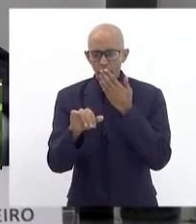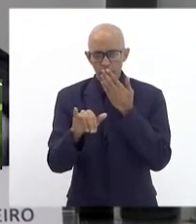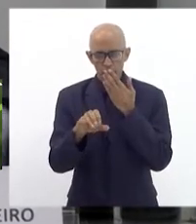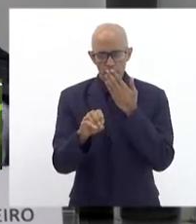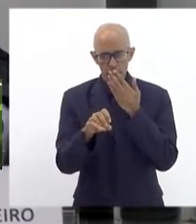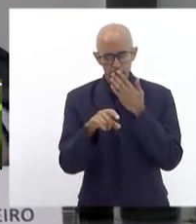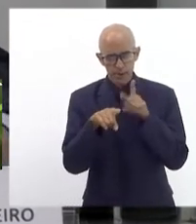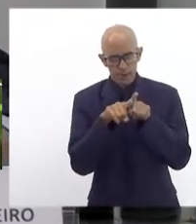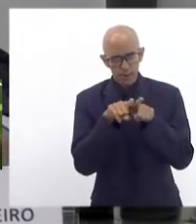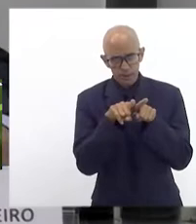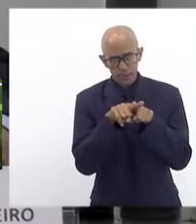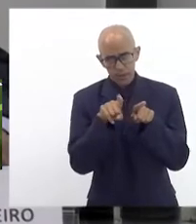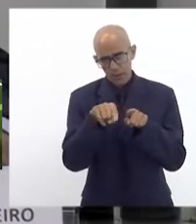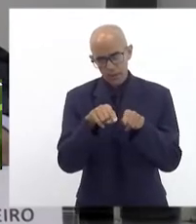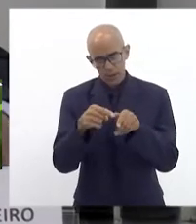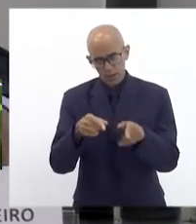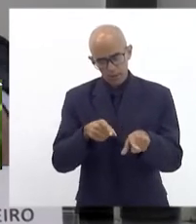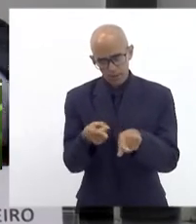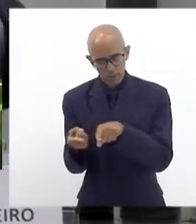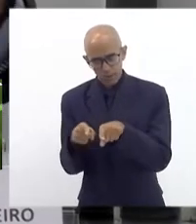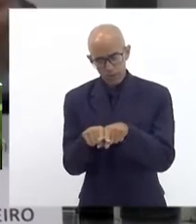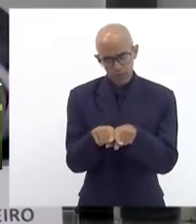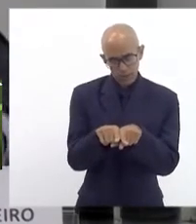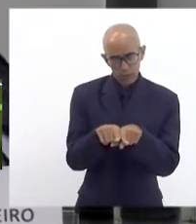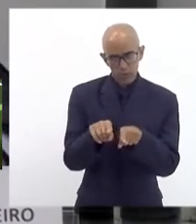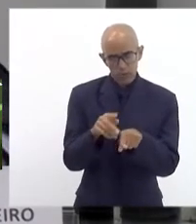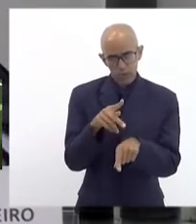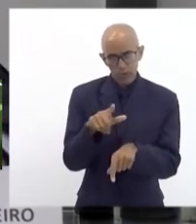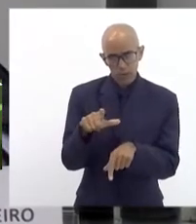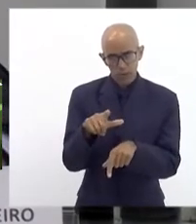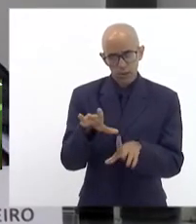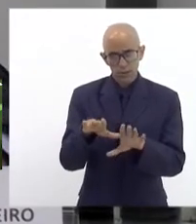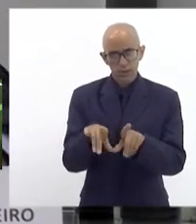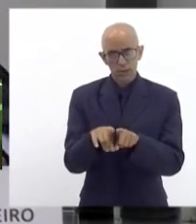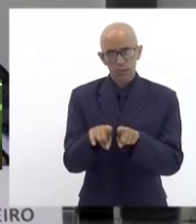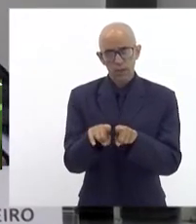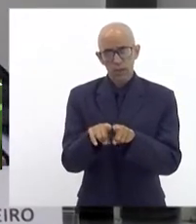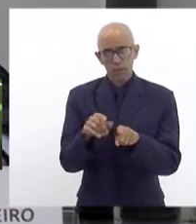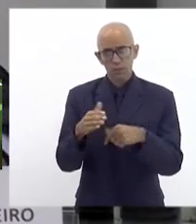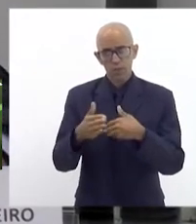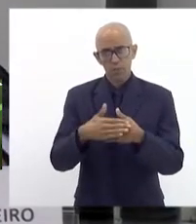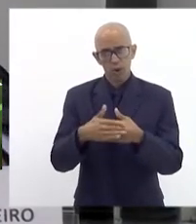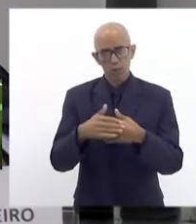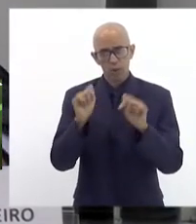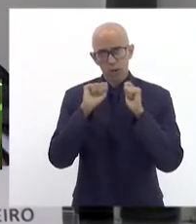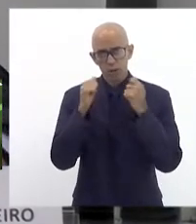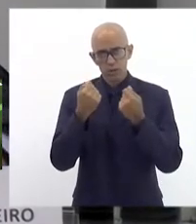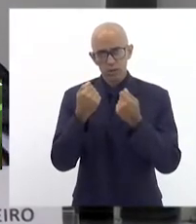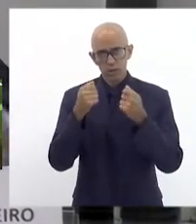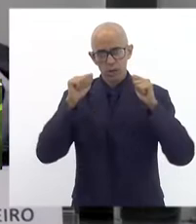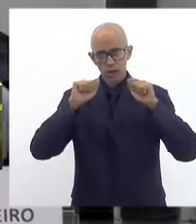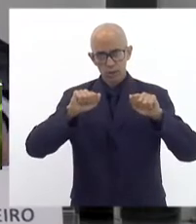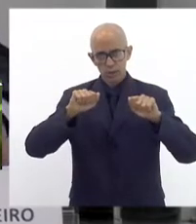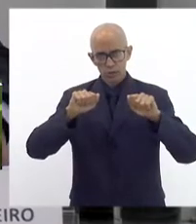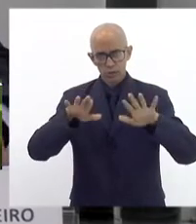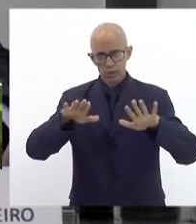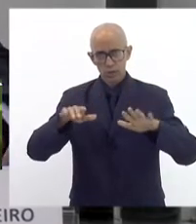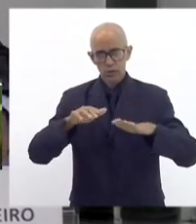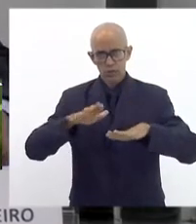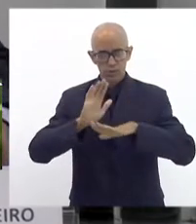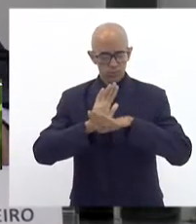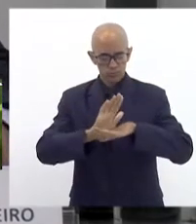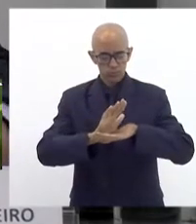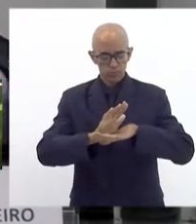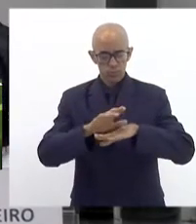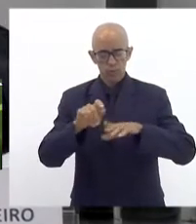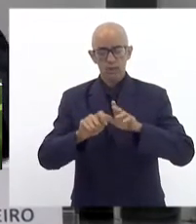na discussão sobre esse projeto, e da minha própria assessoria, claro. Saúdo os companheiros que têm ajudado na construção